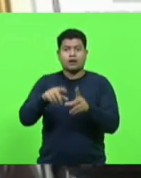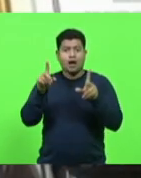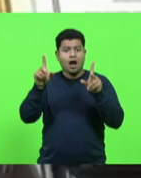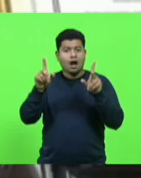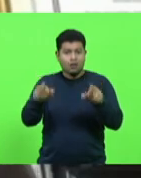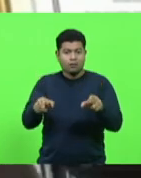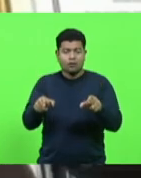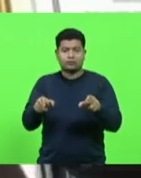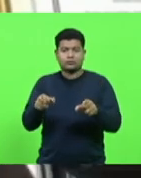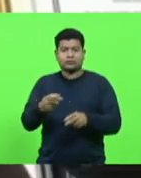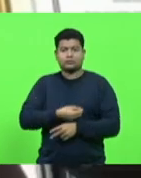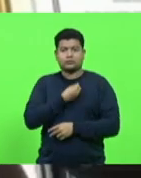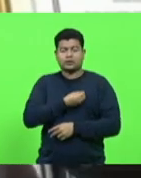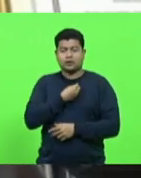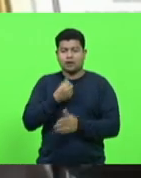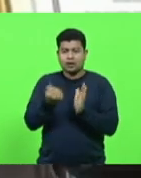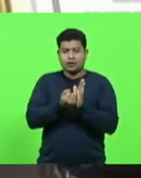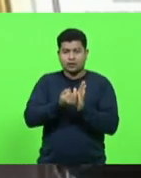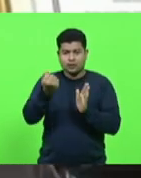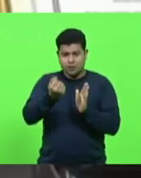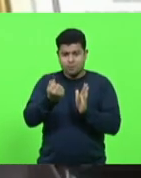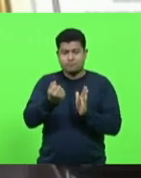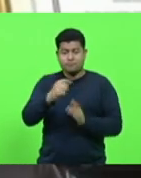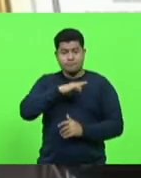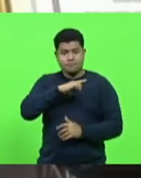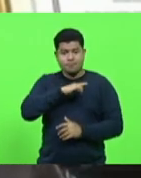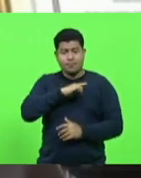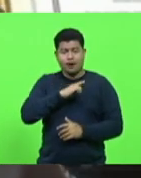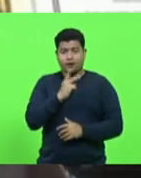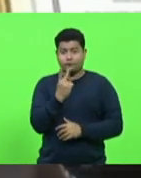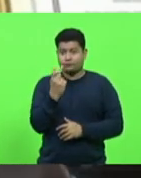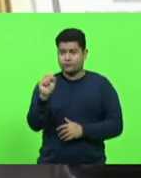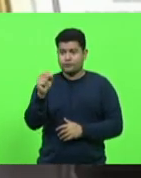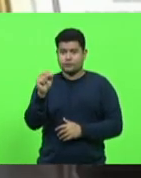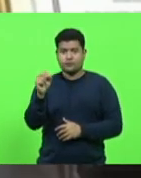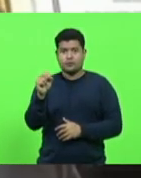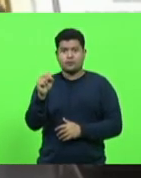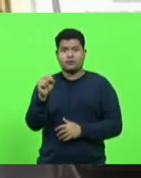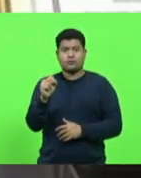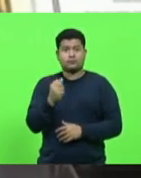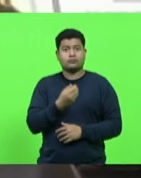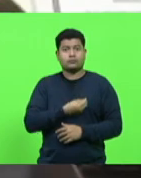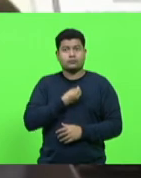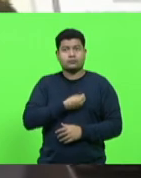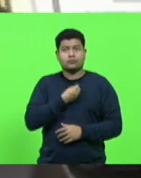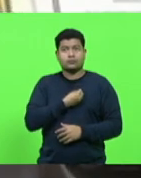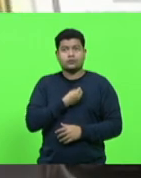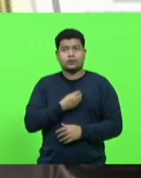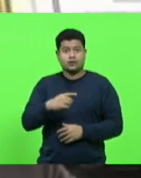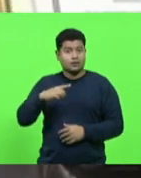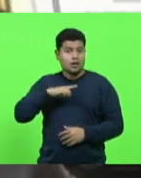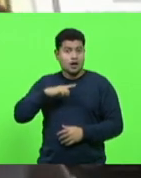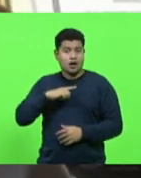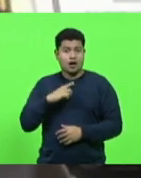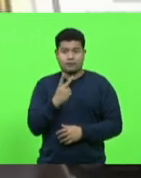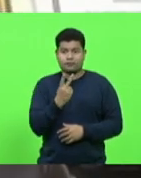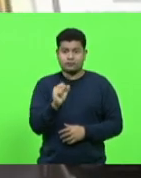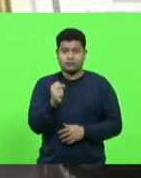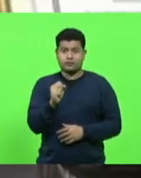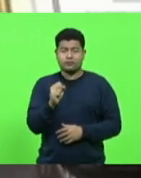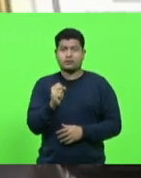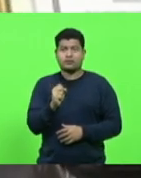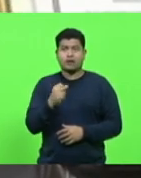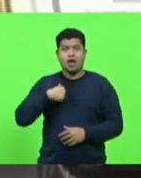presença, que tem 28 deputados presentes. Eu tenho aqui, tem 28. Quando eu